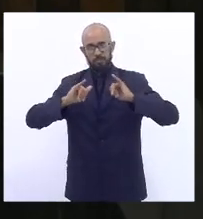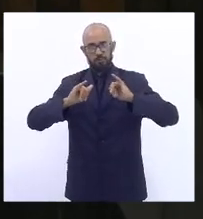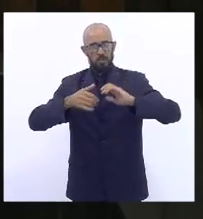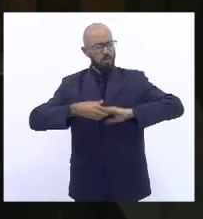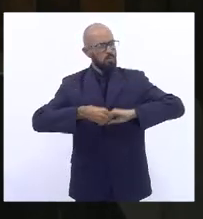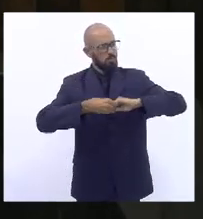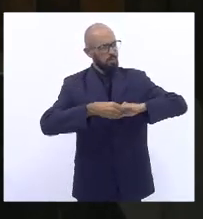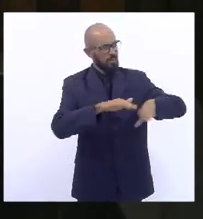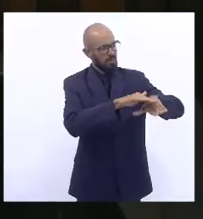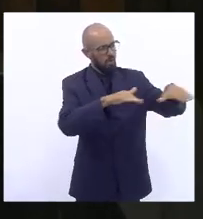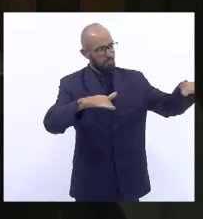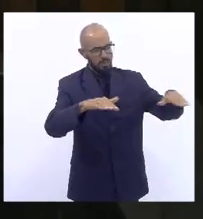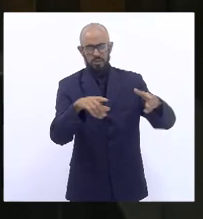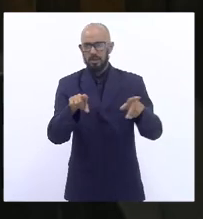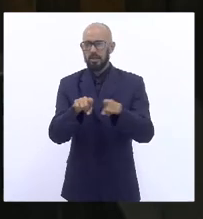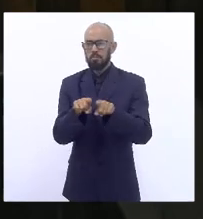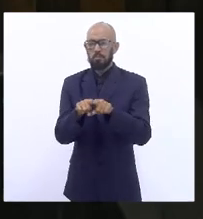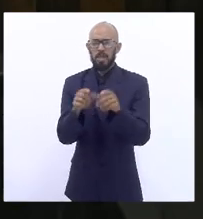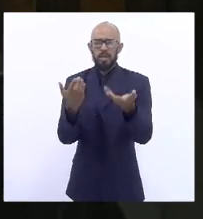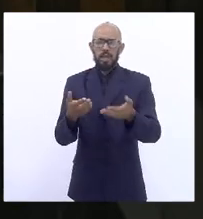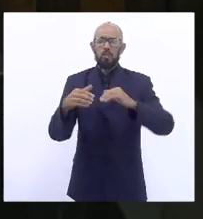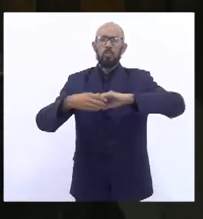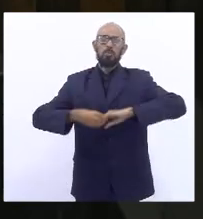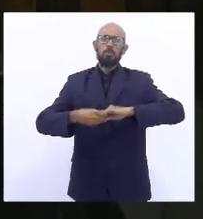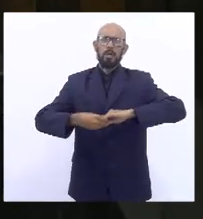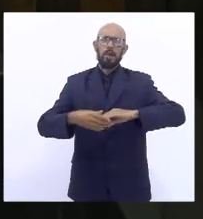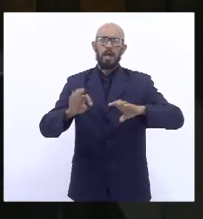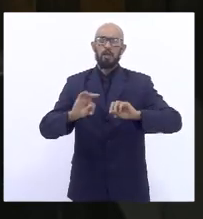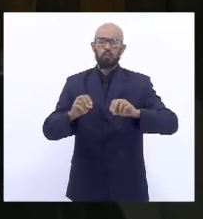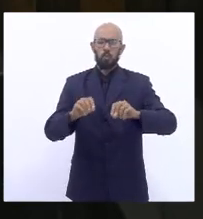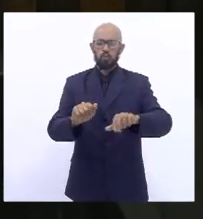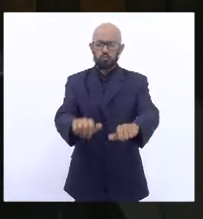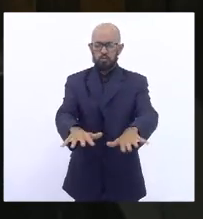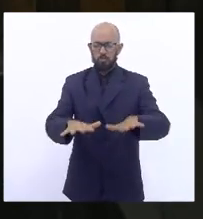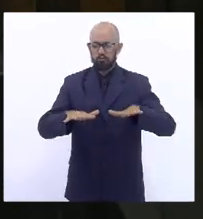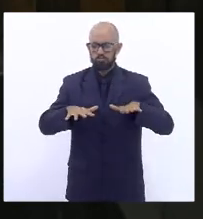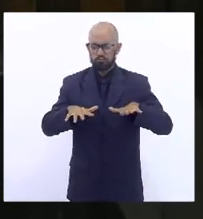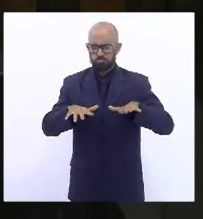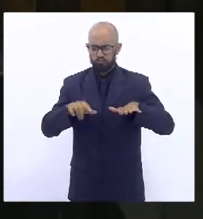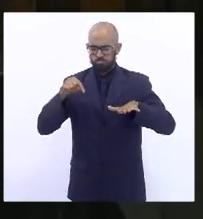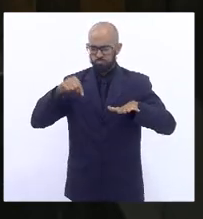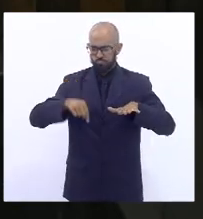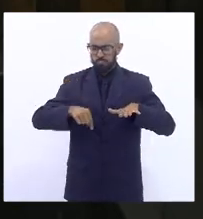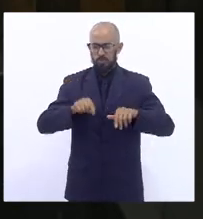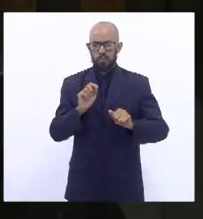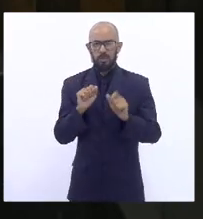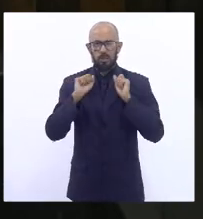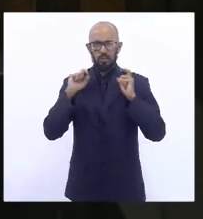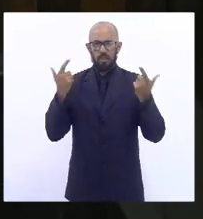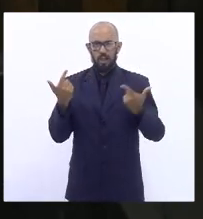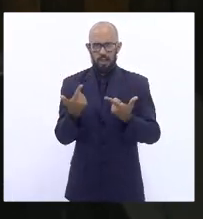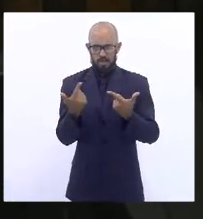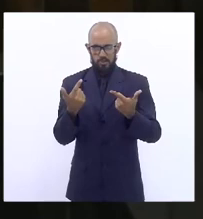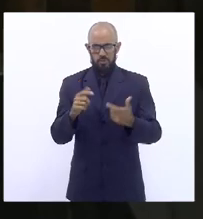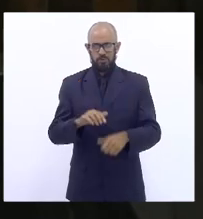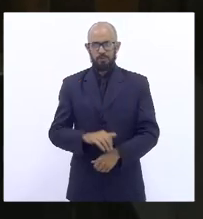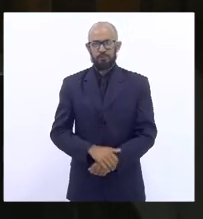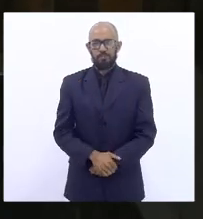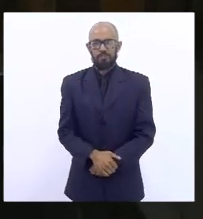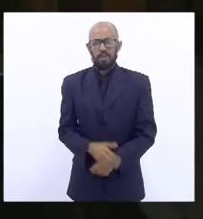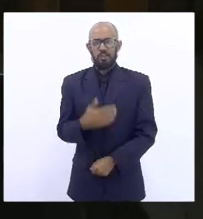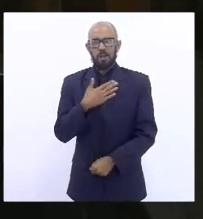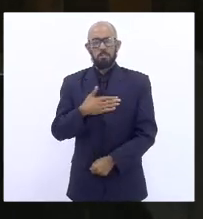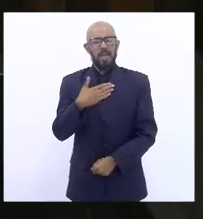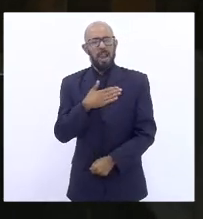também cumprimentar todas e todos que estão aqui nesse plenário da Assembleia Legislativa do Rio de Janeiro. Quero falar da minha